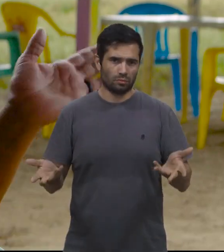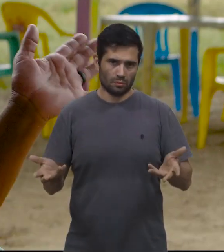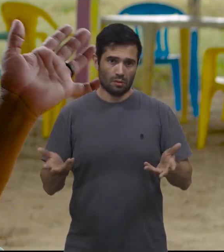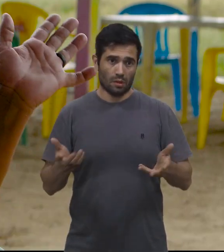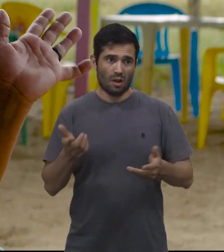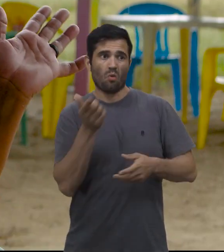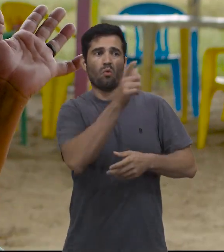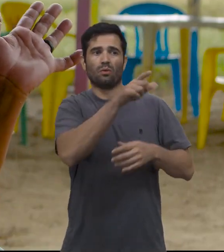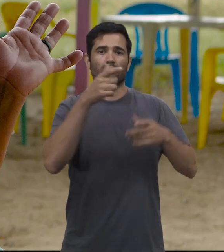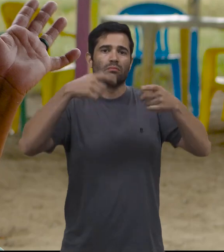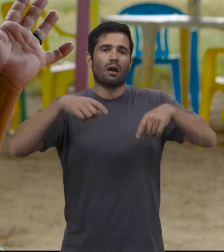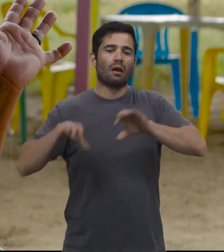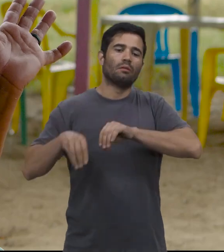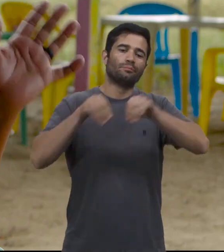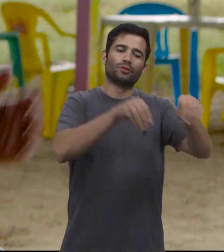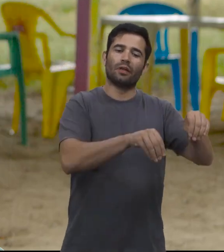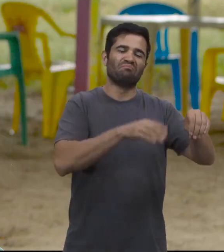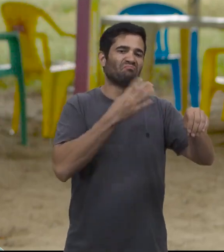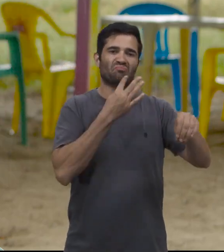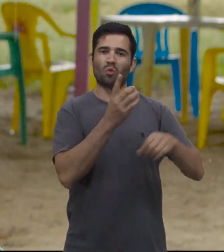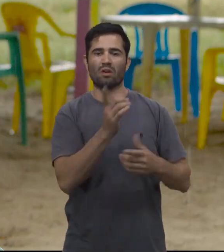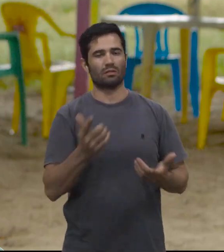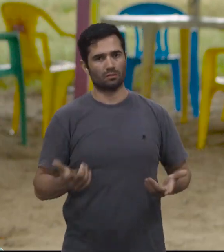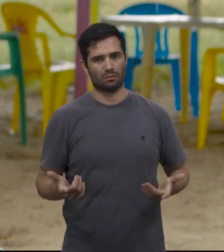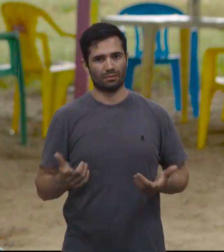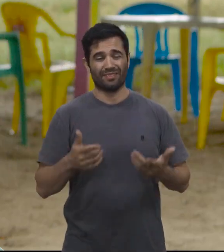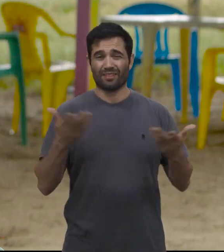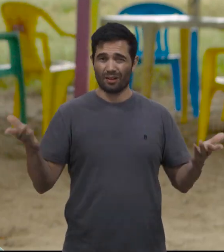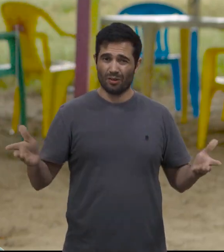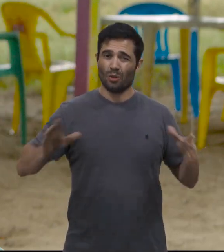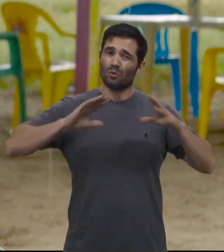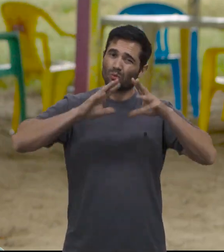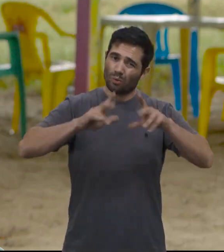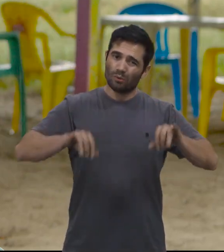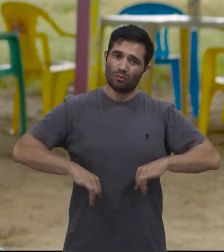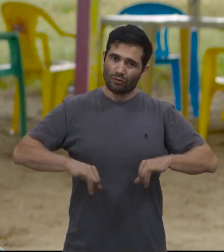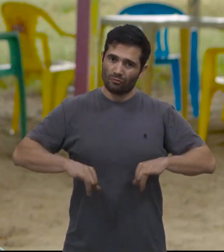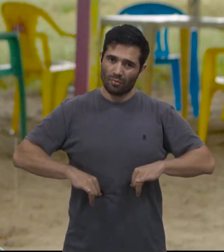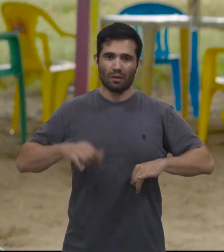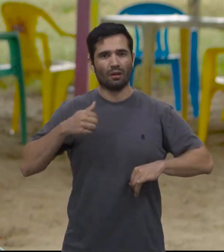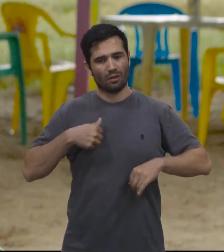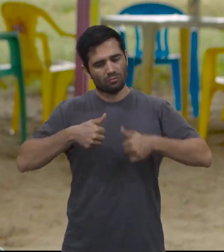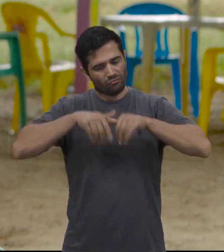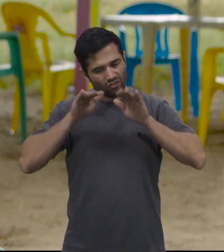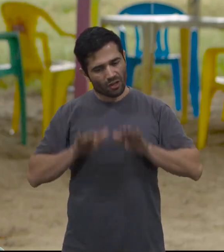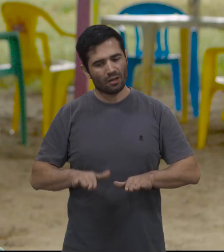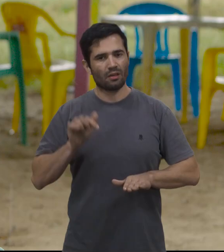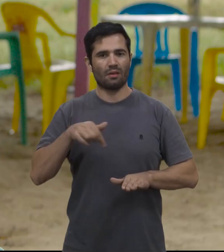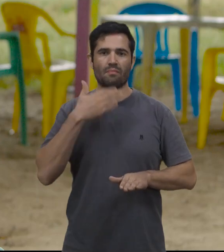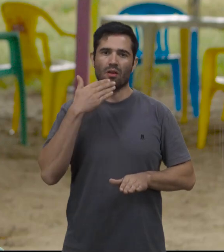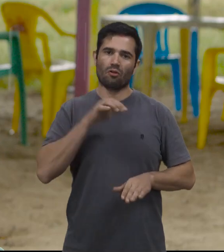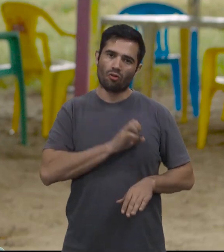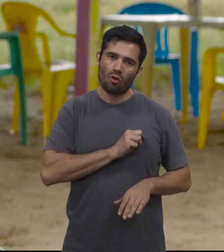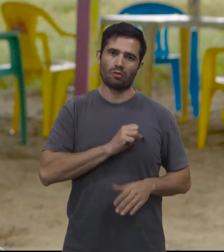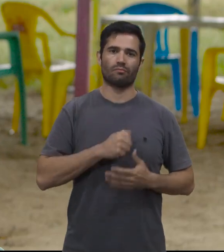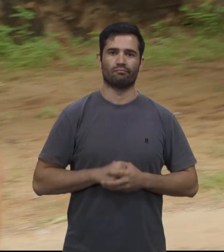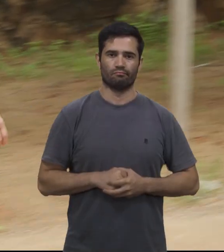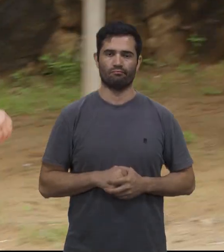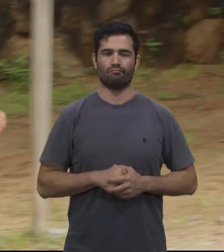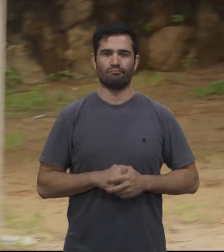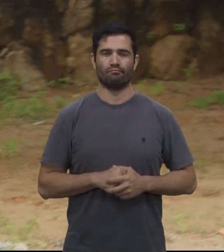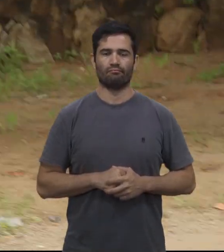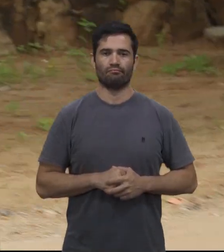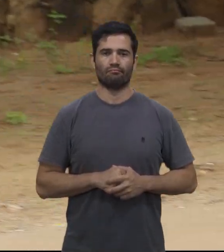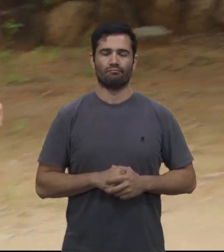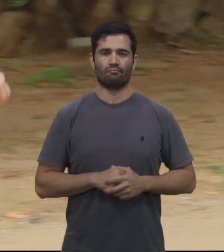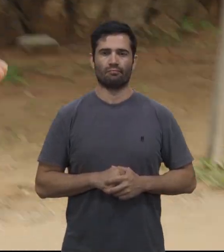não conheço. Se eu for para outros cantos, eu não conheço. Então, com todo sofrimento, eu pelejo para me ficar aqui. Eu continuo, eu gosto de cantar